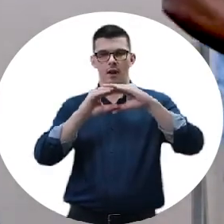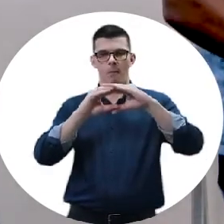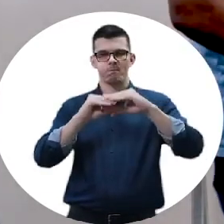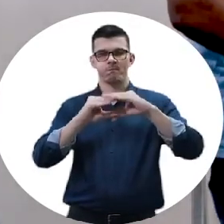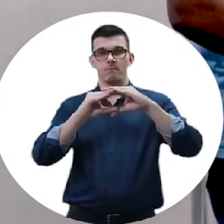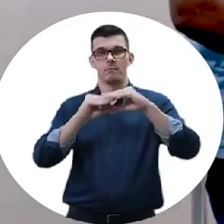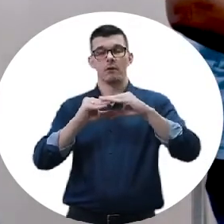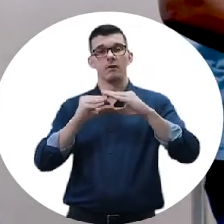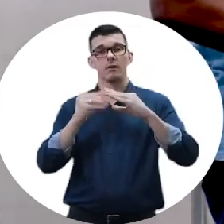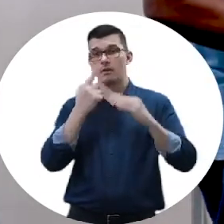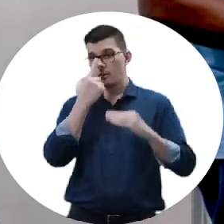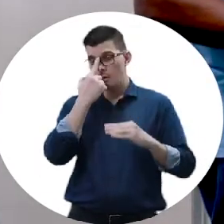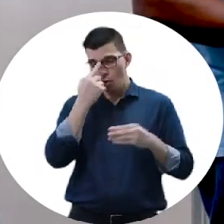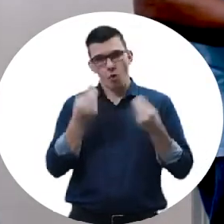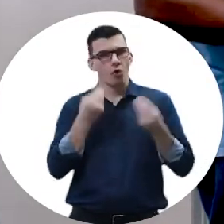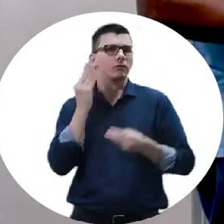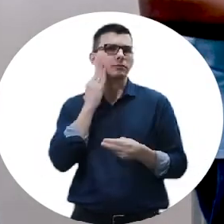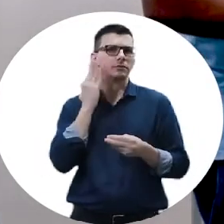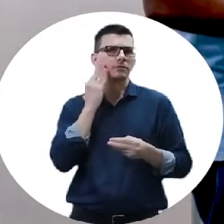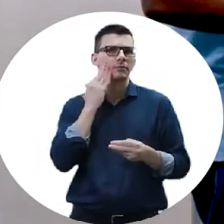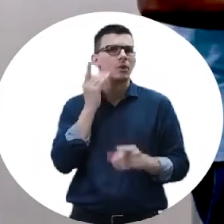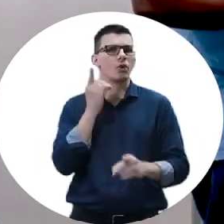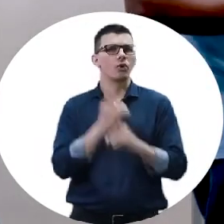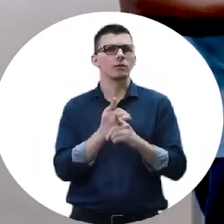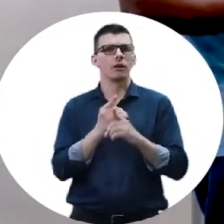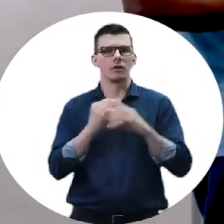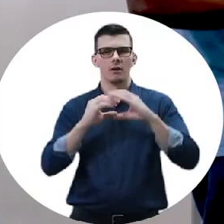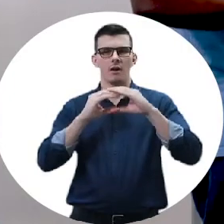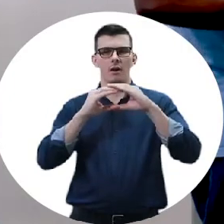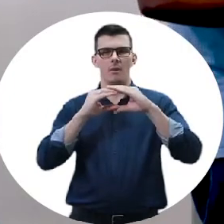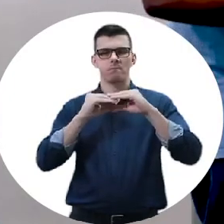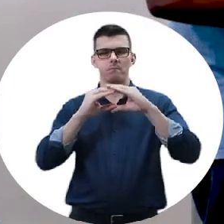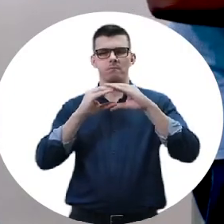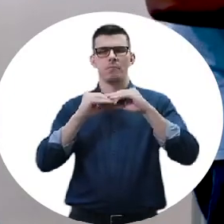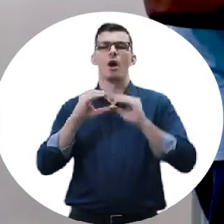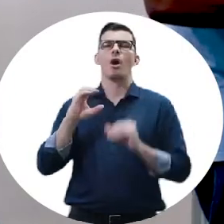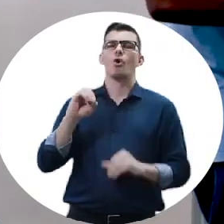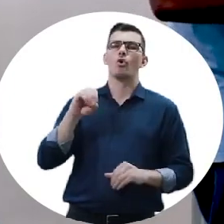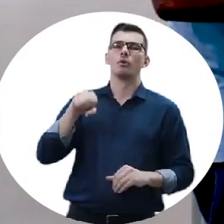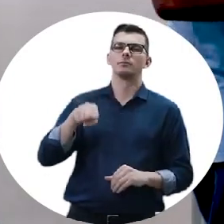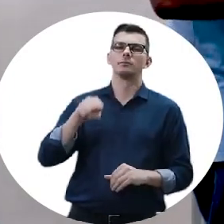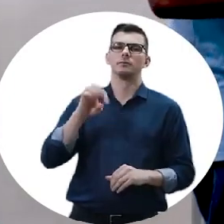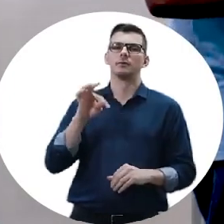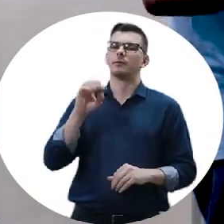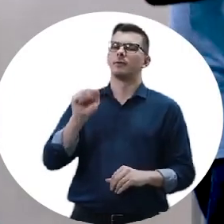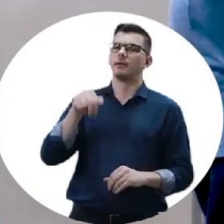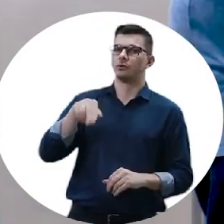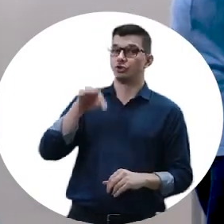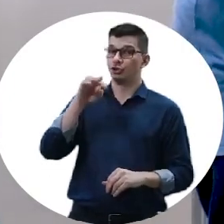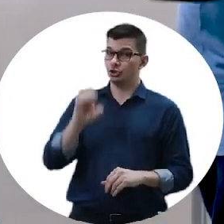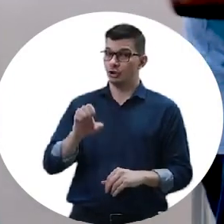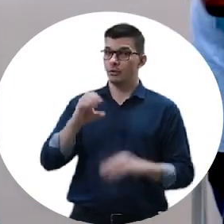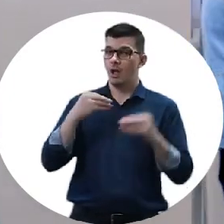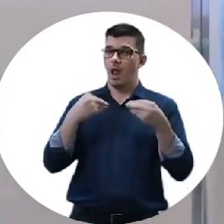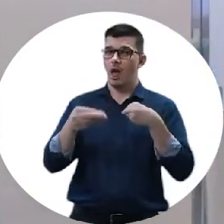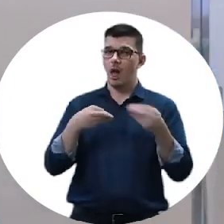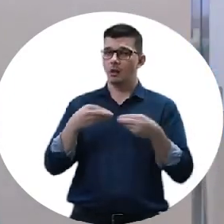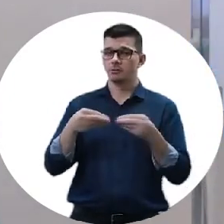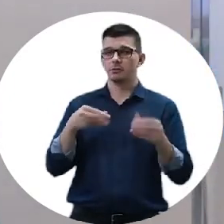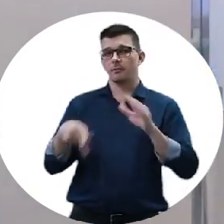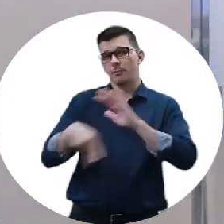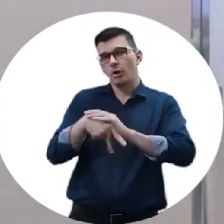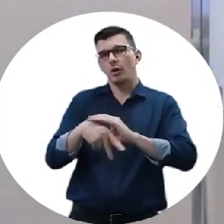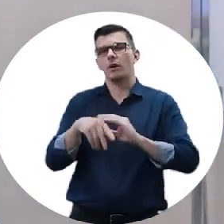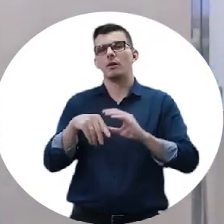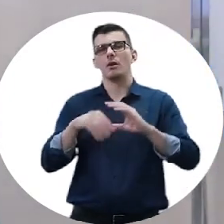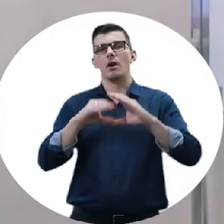é que eu faço ali? Como é que eu faço para achar a constante elástica da mola? Primeira coisa, vem comigo aqui.